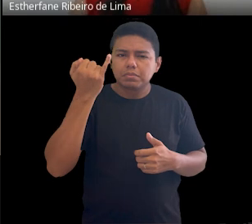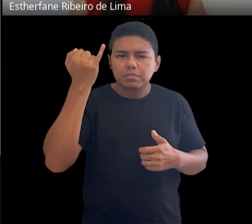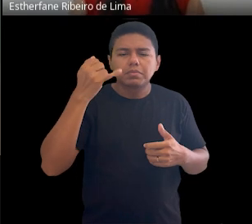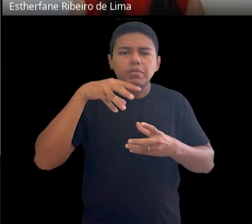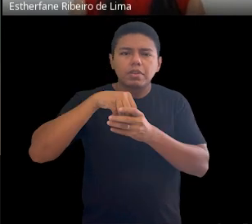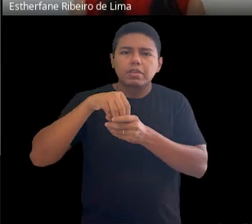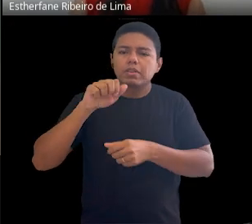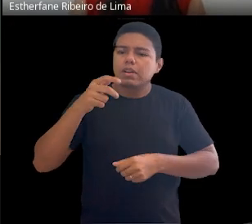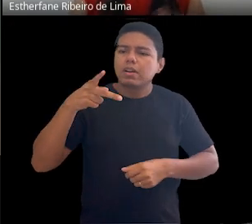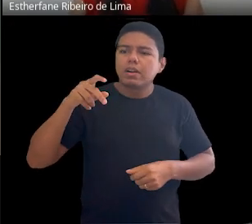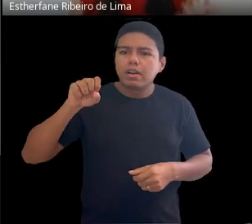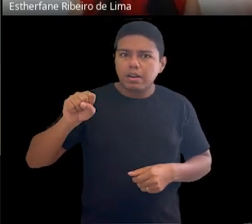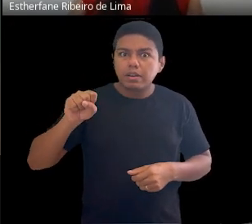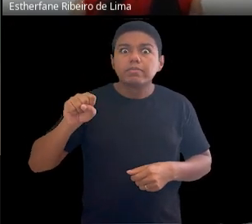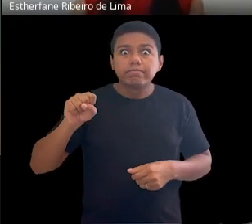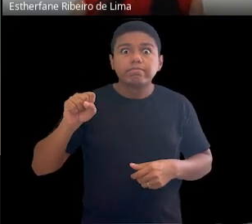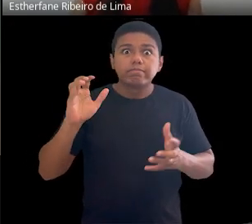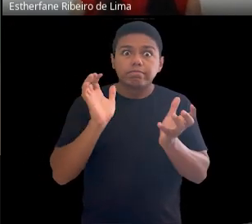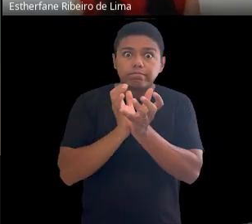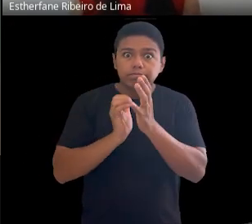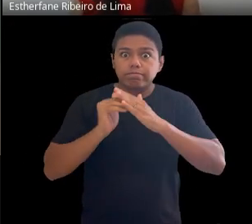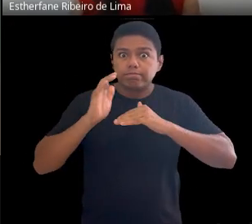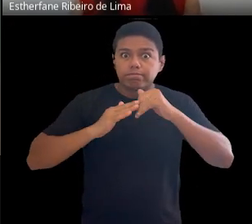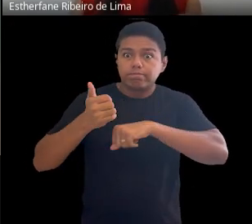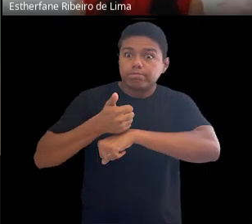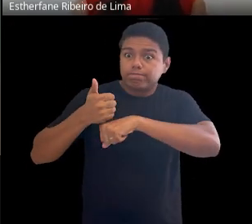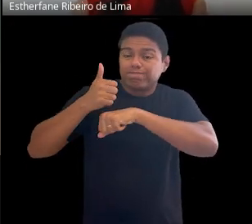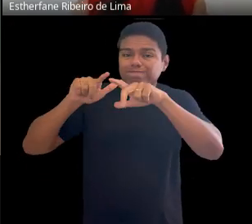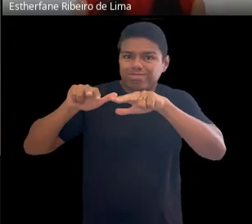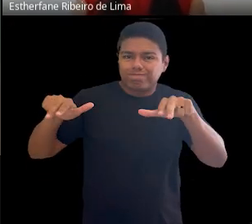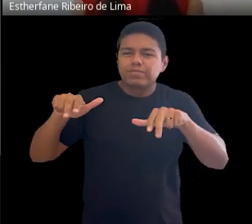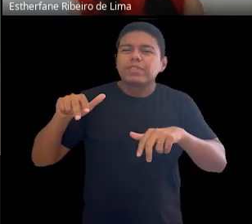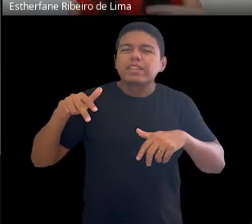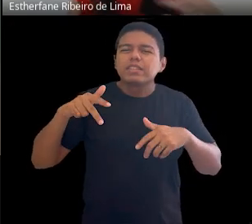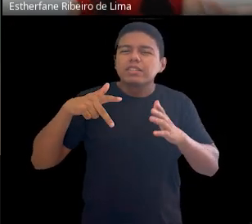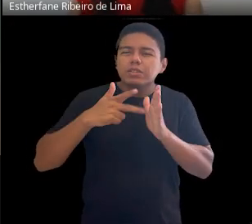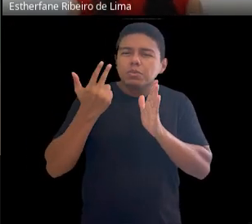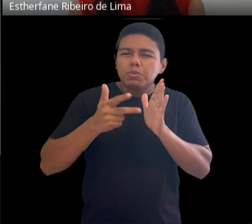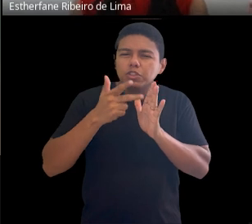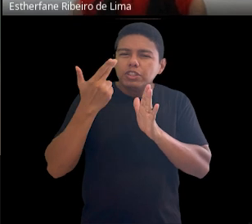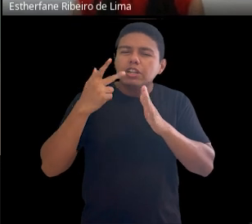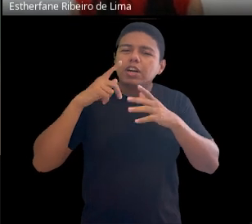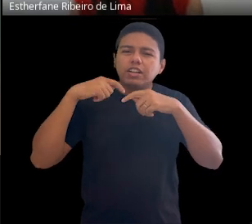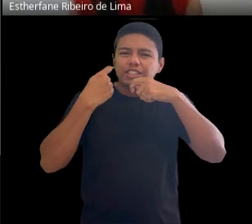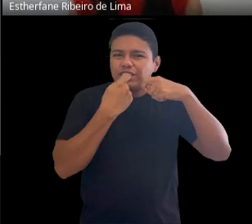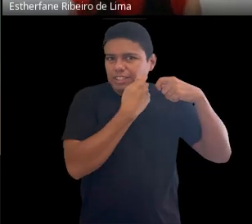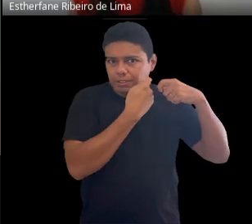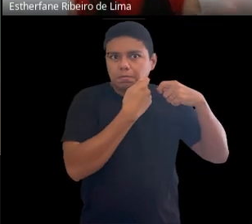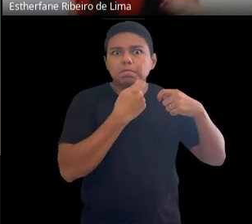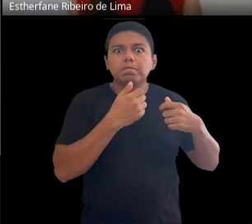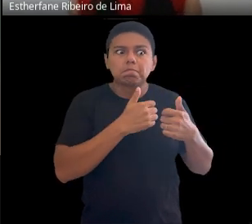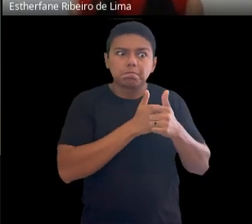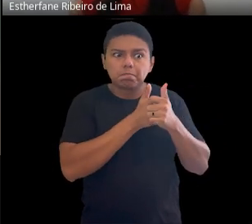equipe multiprofissional, principalmente o cirurgião dentista, nesse momento, para essa gestante que nunca fez acompanhamento com o